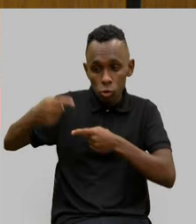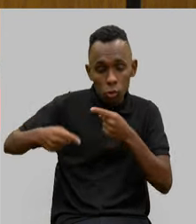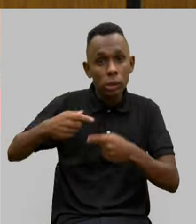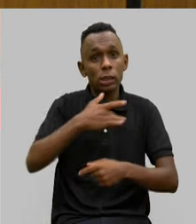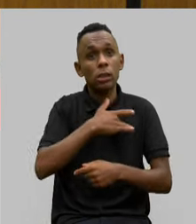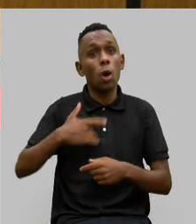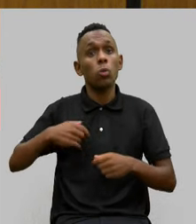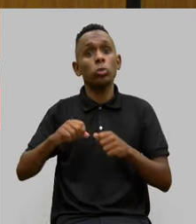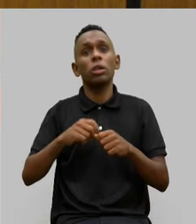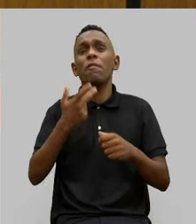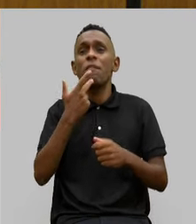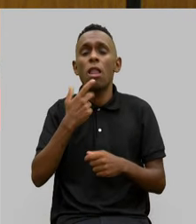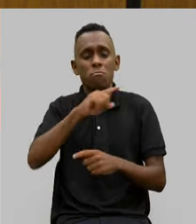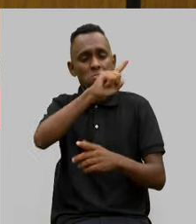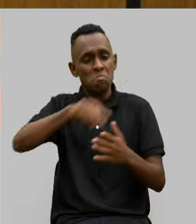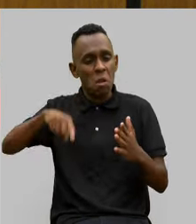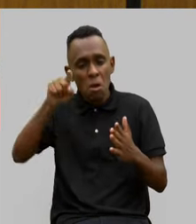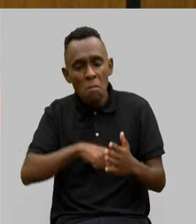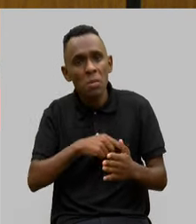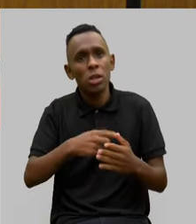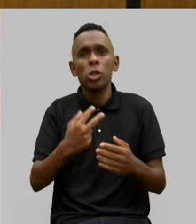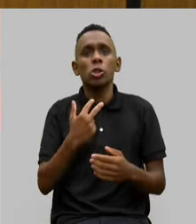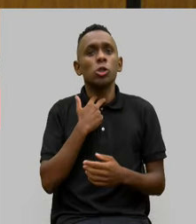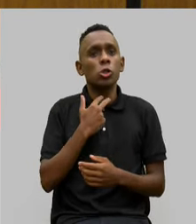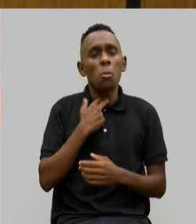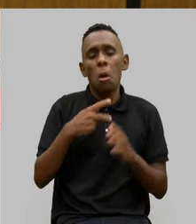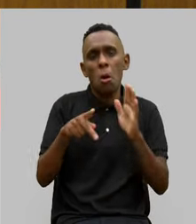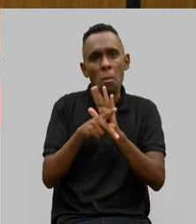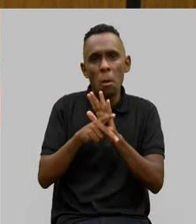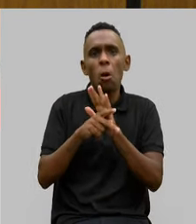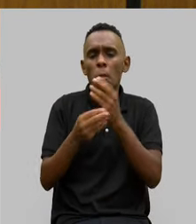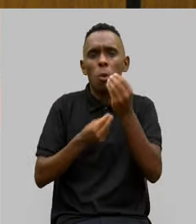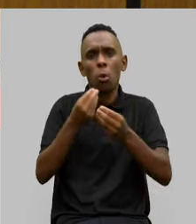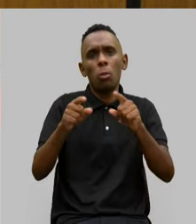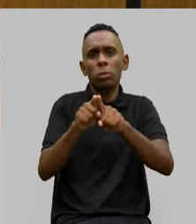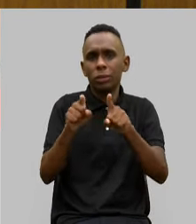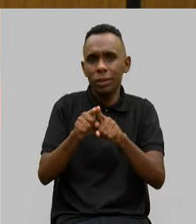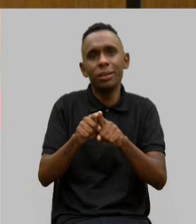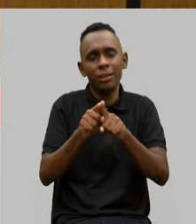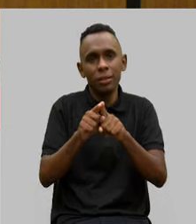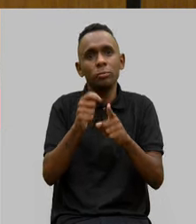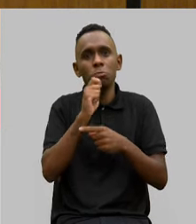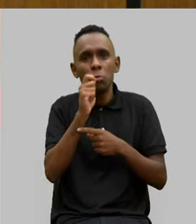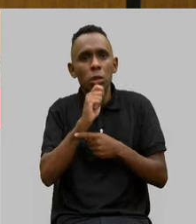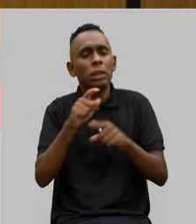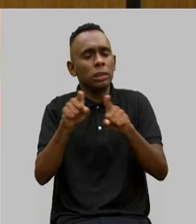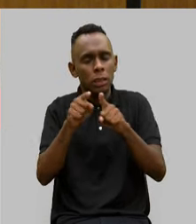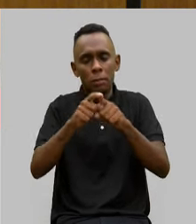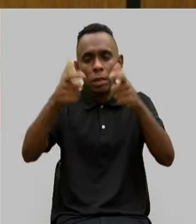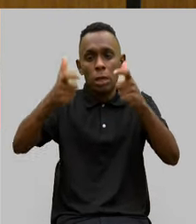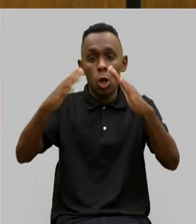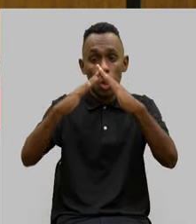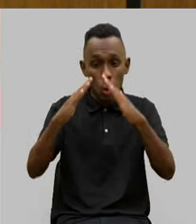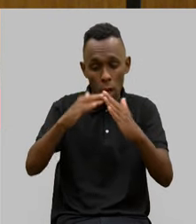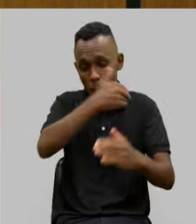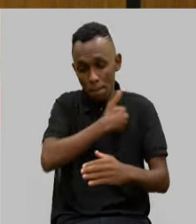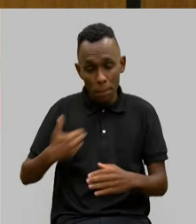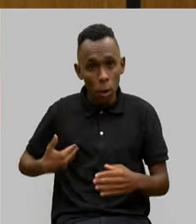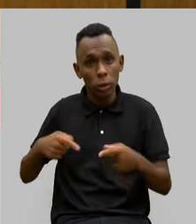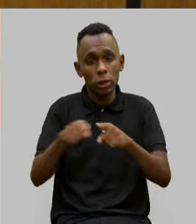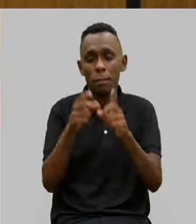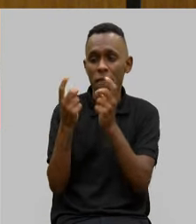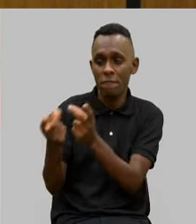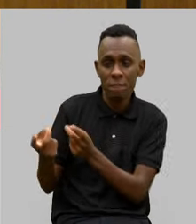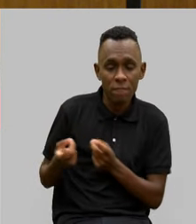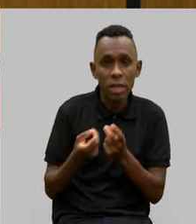proibida a venda e o uso do pito do pango bem como A Conservação dele em casas públicas e que os contraventores